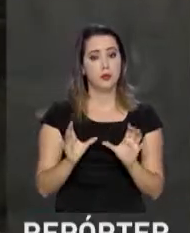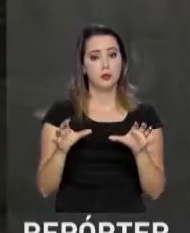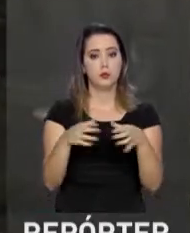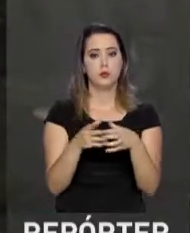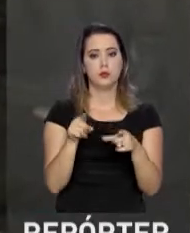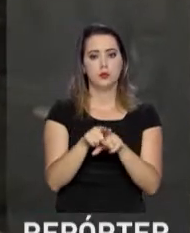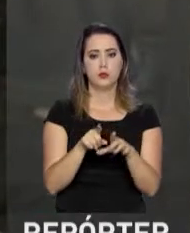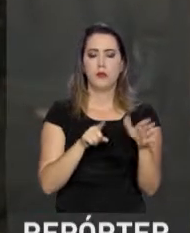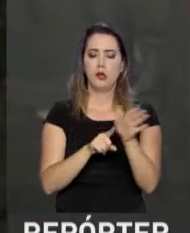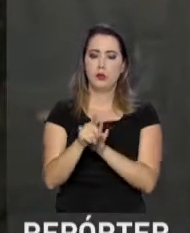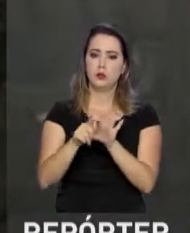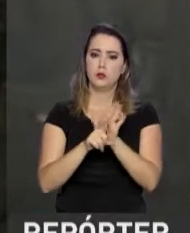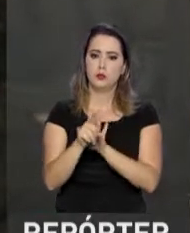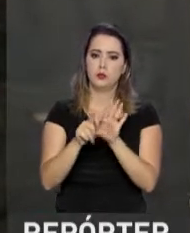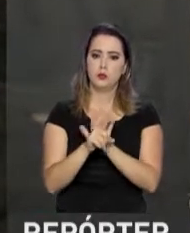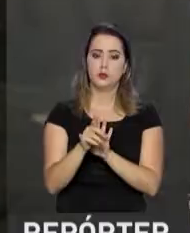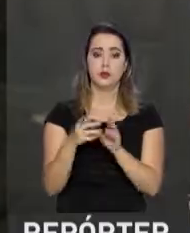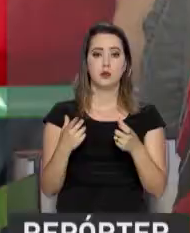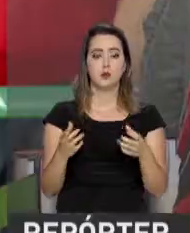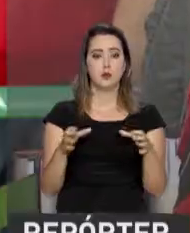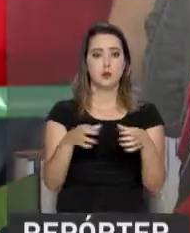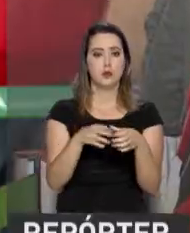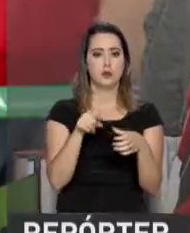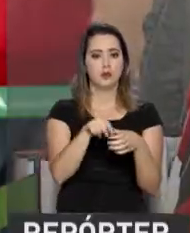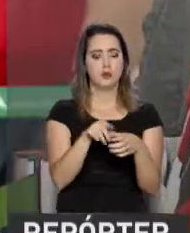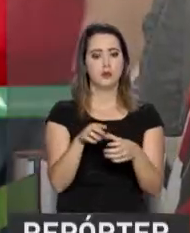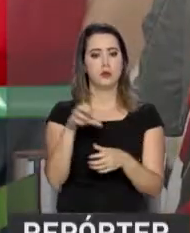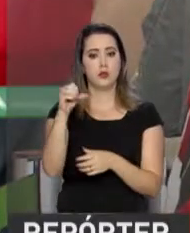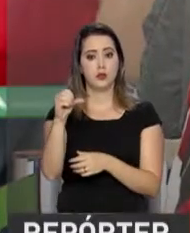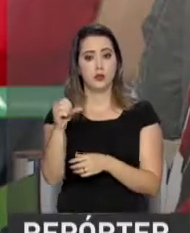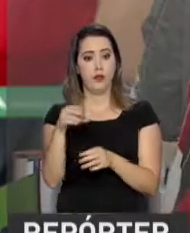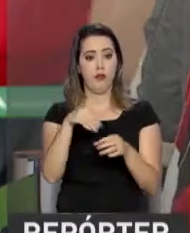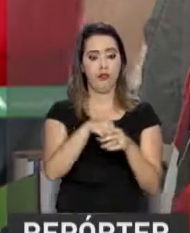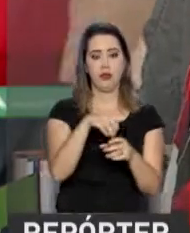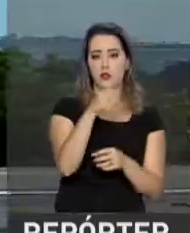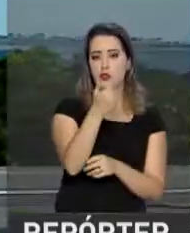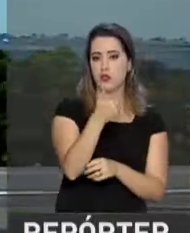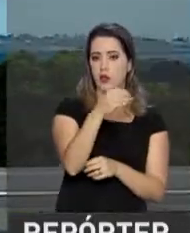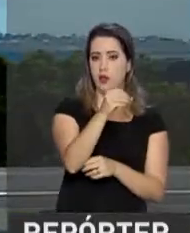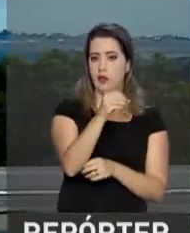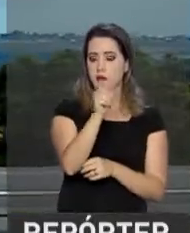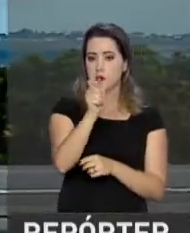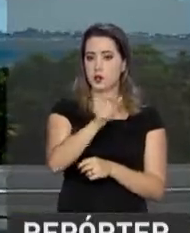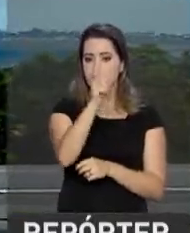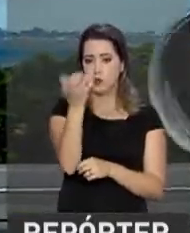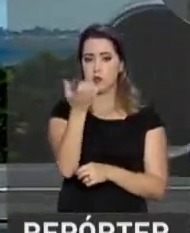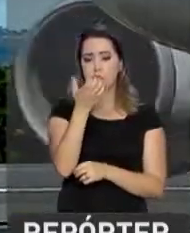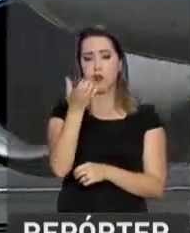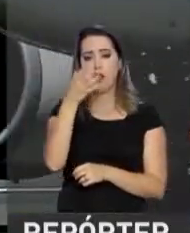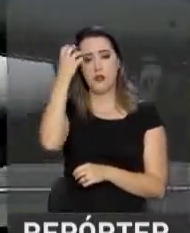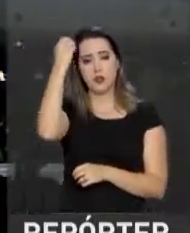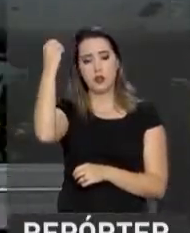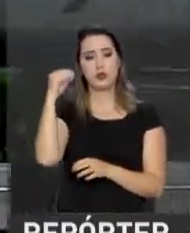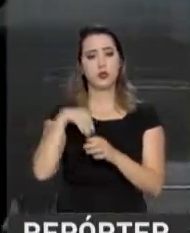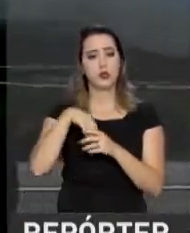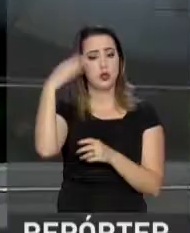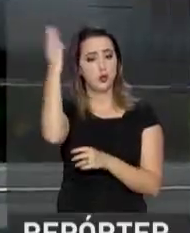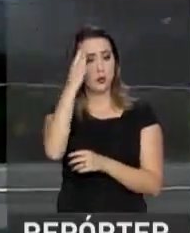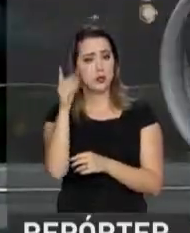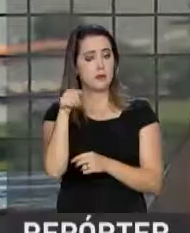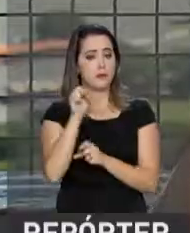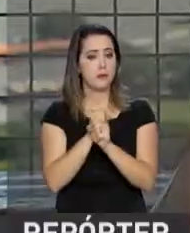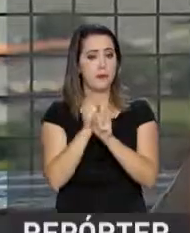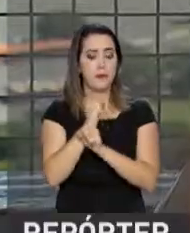Uma pesquisa feita pela pasta mostra que 9 em cada 10 brasileiros pretendem fazer turismo interno neste